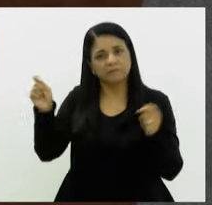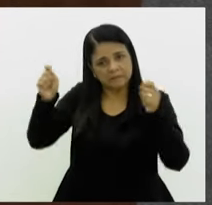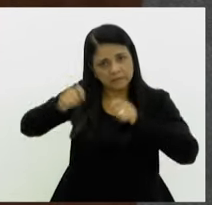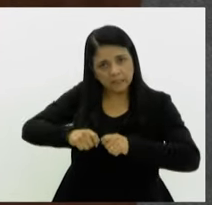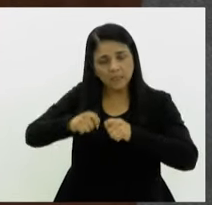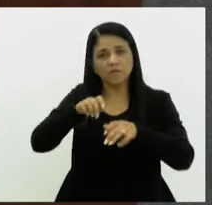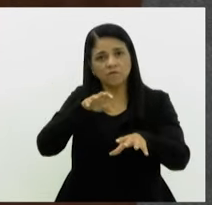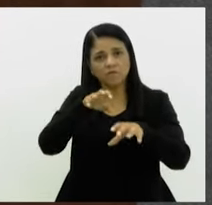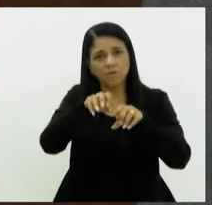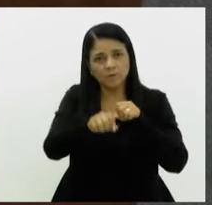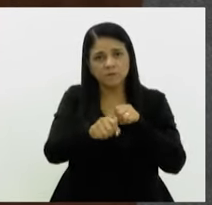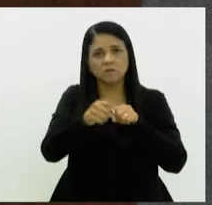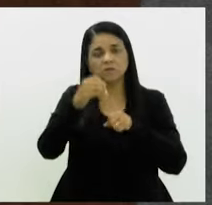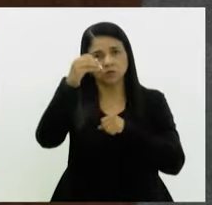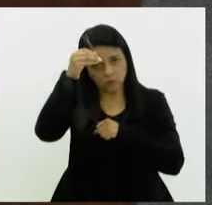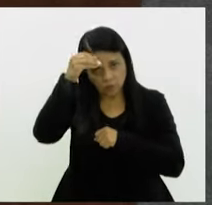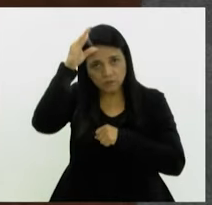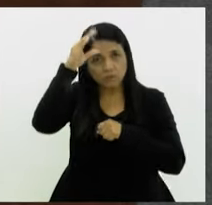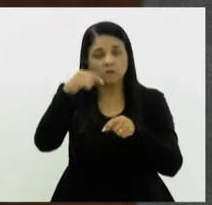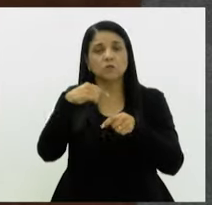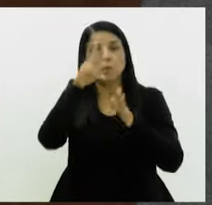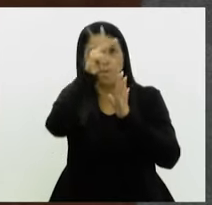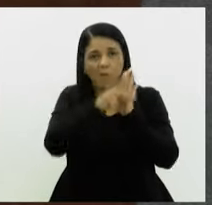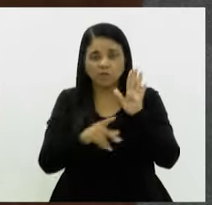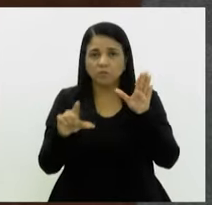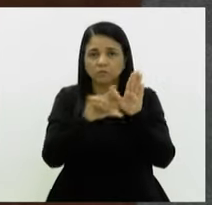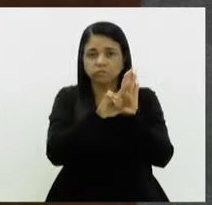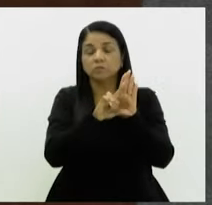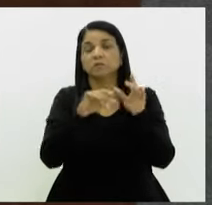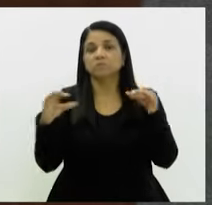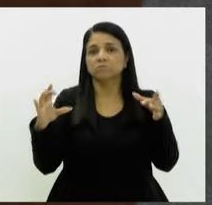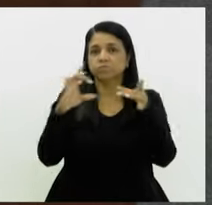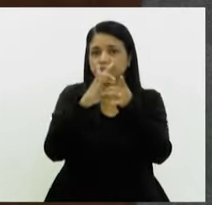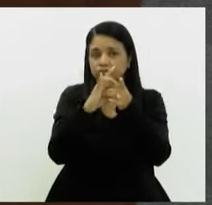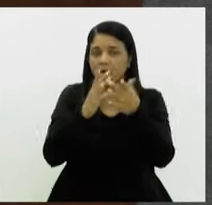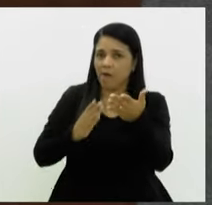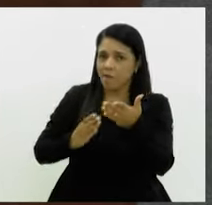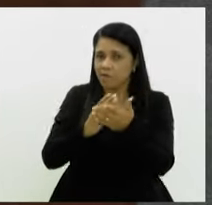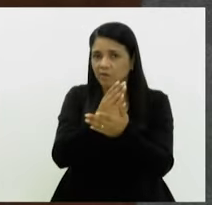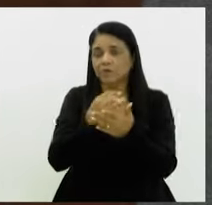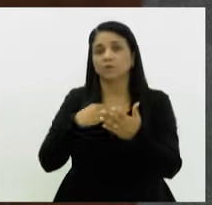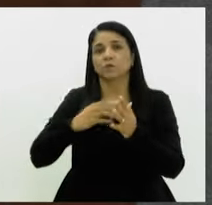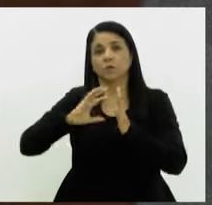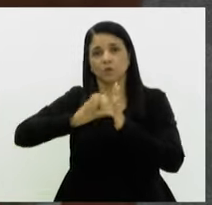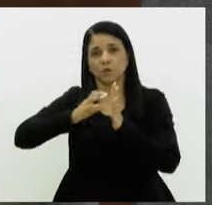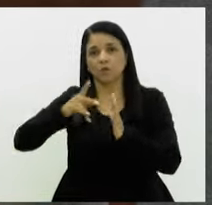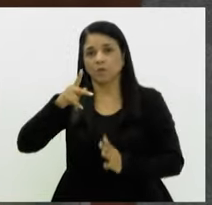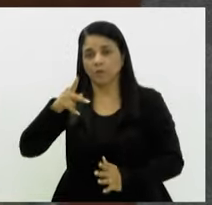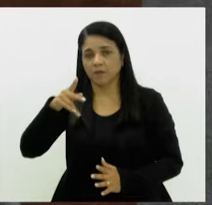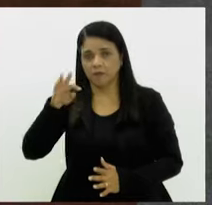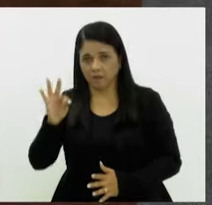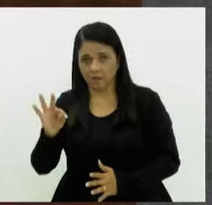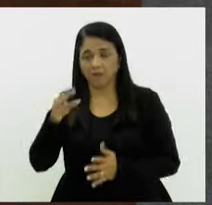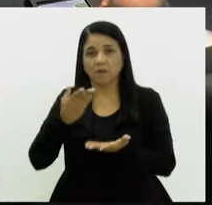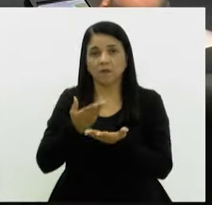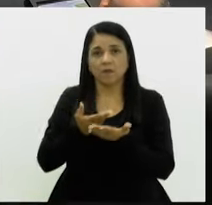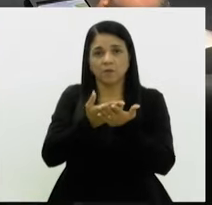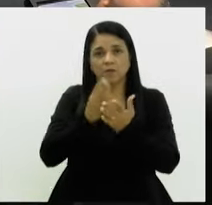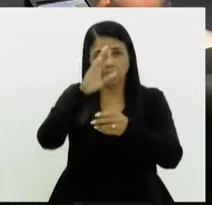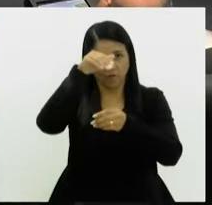de saberes coordenados aos projetos que devam ser aprovados. Então, por conta disso, a bancada do PT está encaminhando